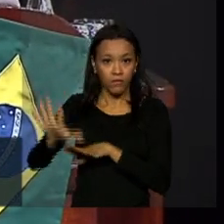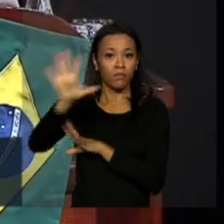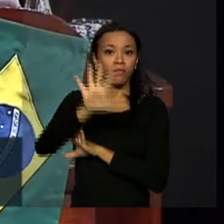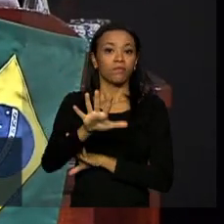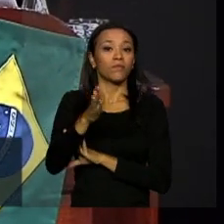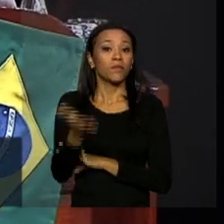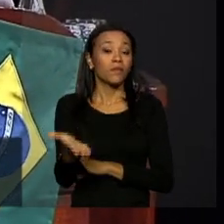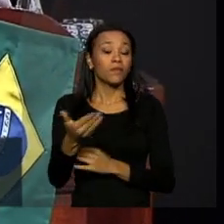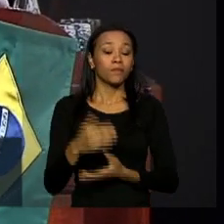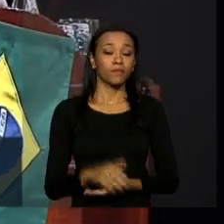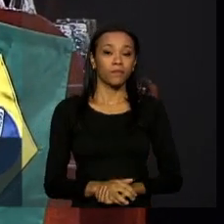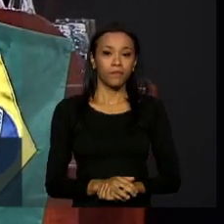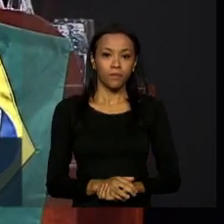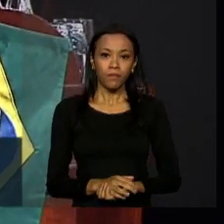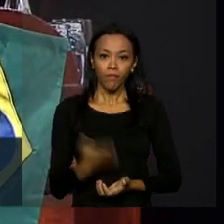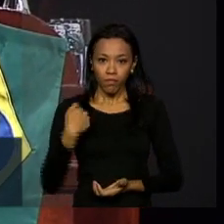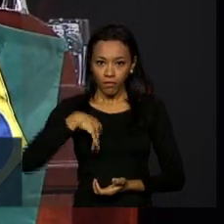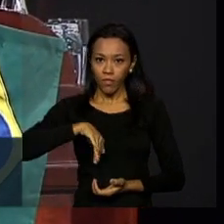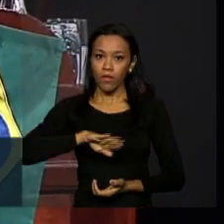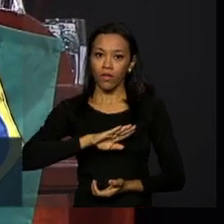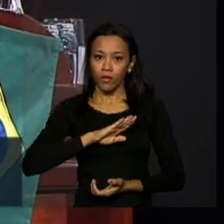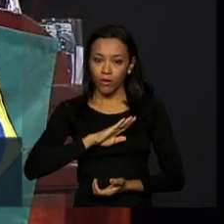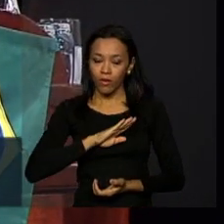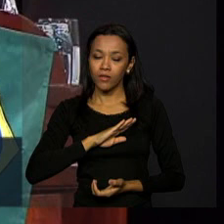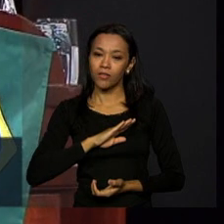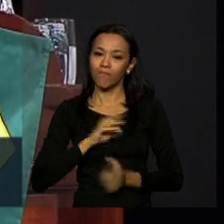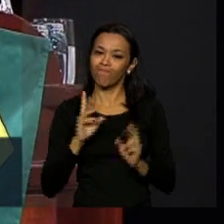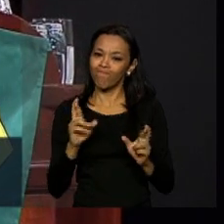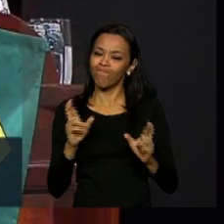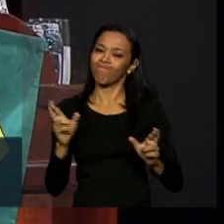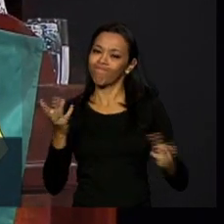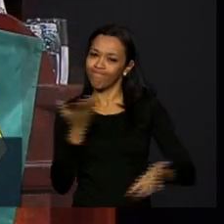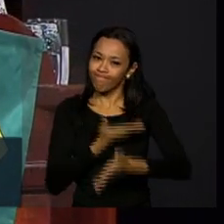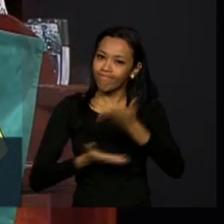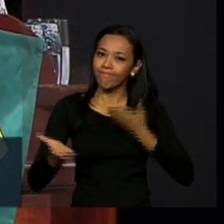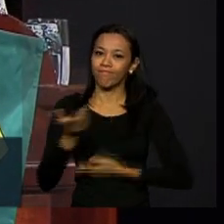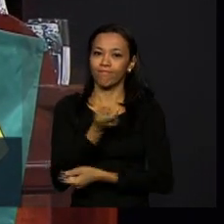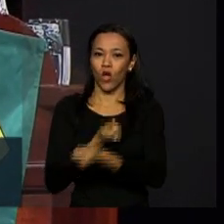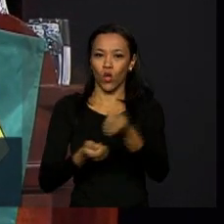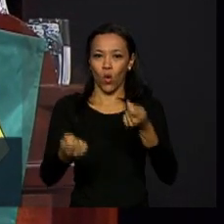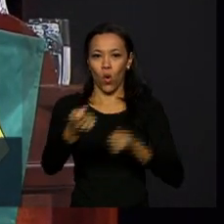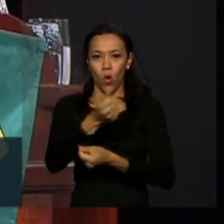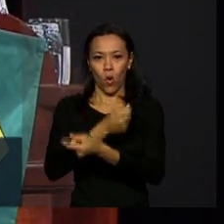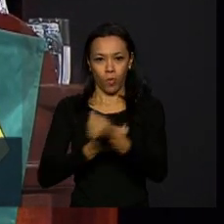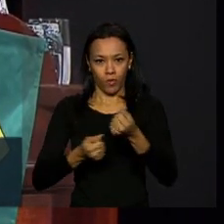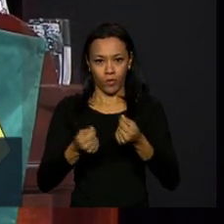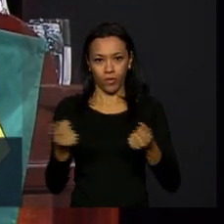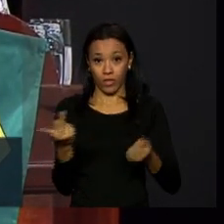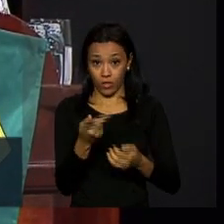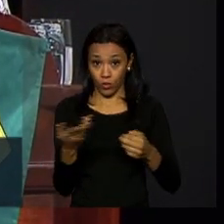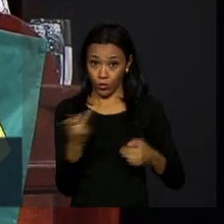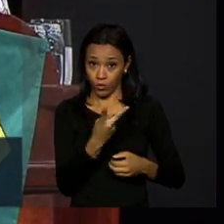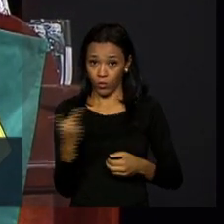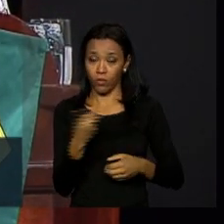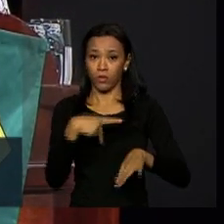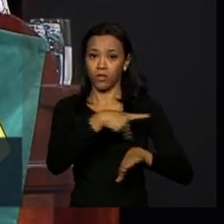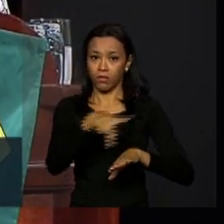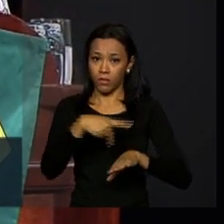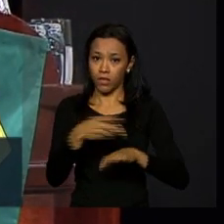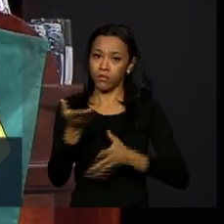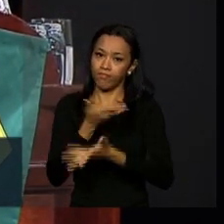ver contamos com um relacionamento econômico comercial bilateral e mesmo